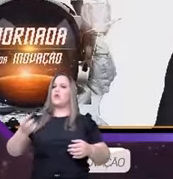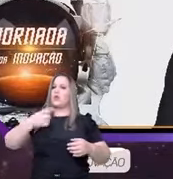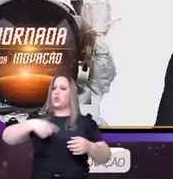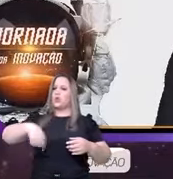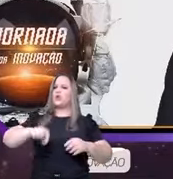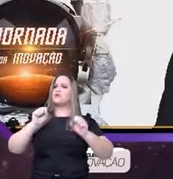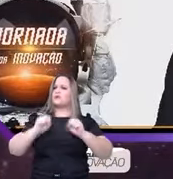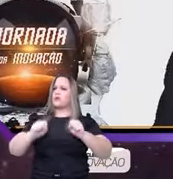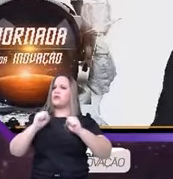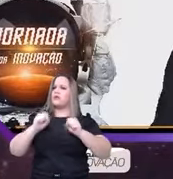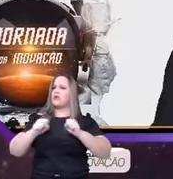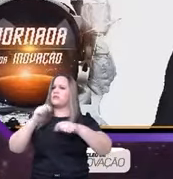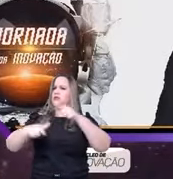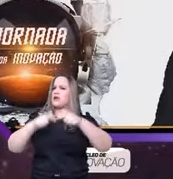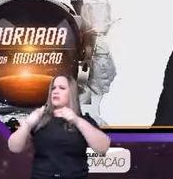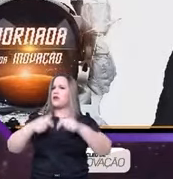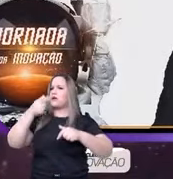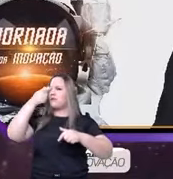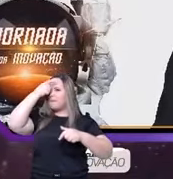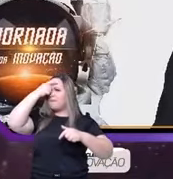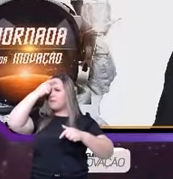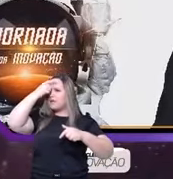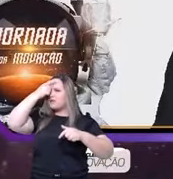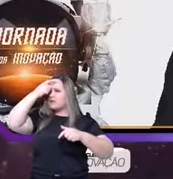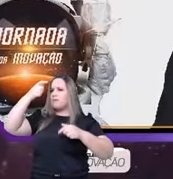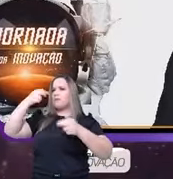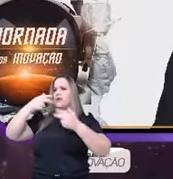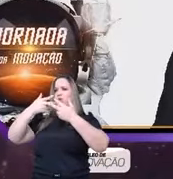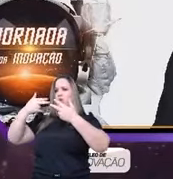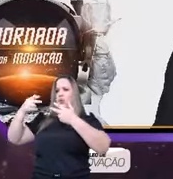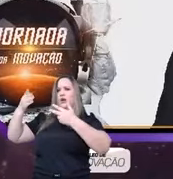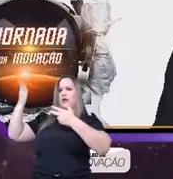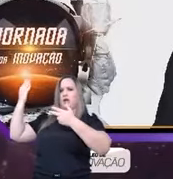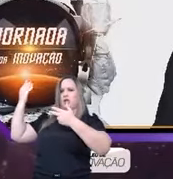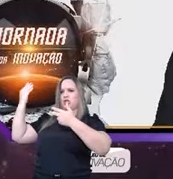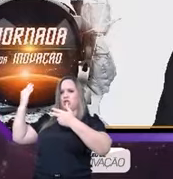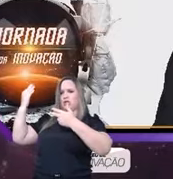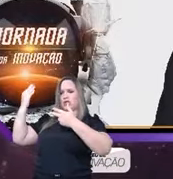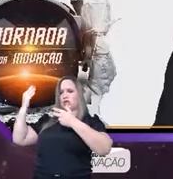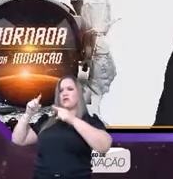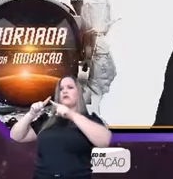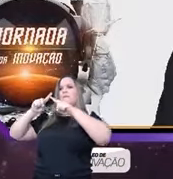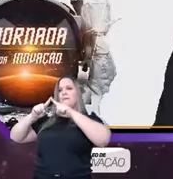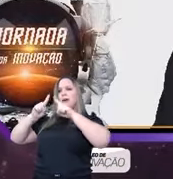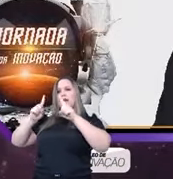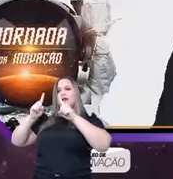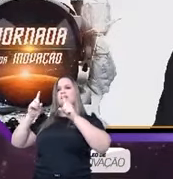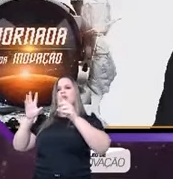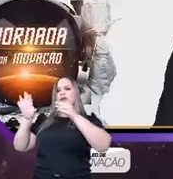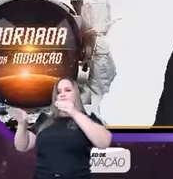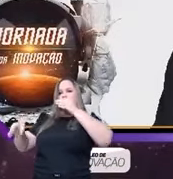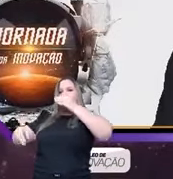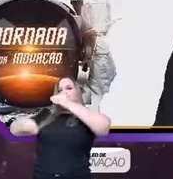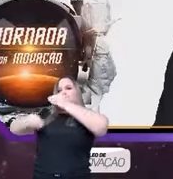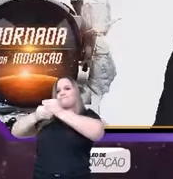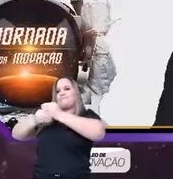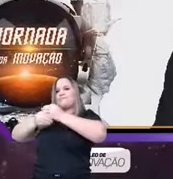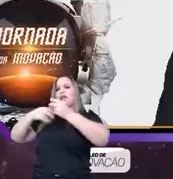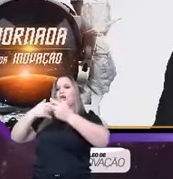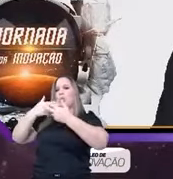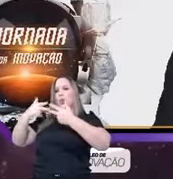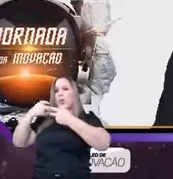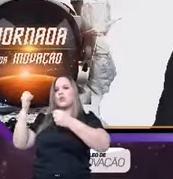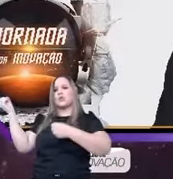dessa necessidade no sentido de uma preservação institucional do Poder Judiciário como um elemento de segurança